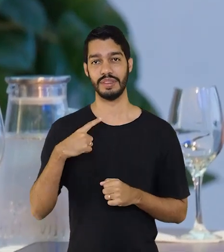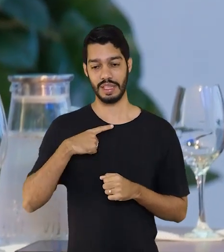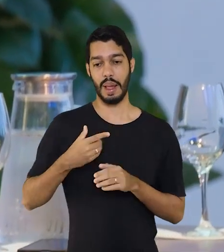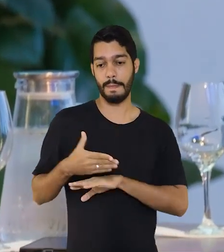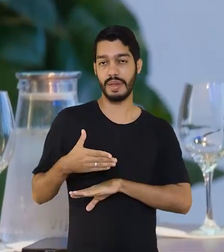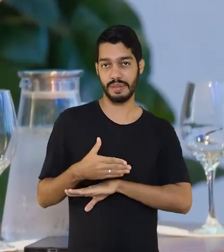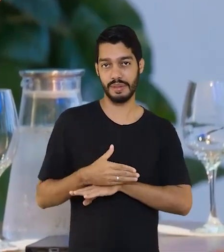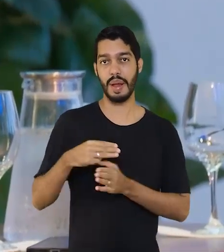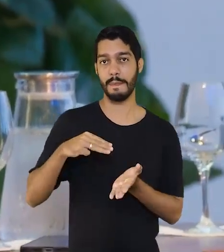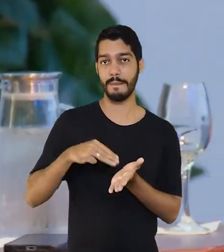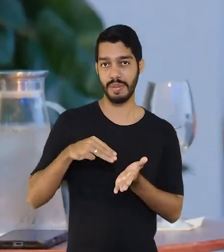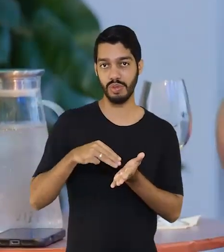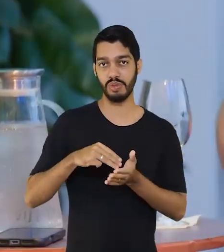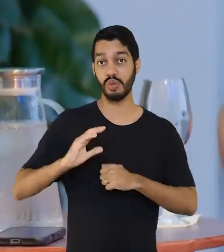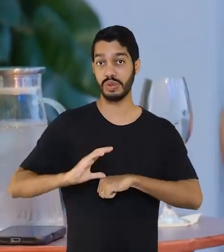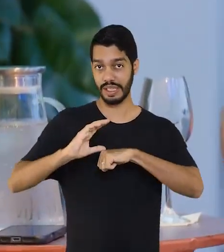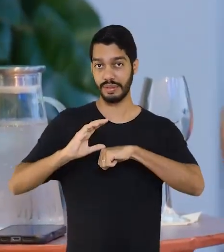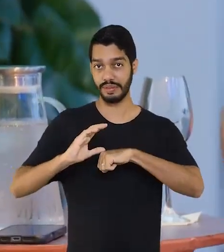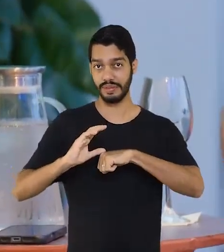sou membro do conselho aqui.